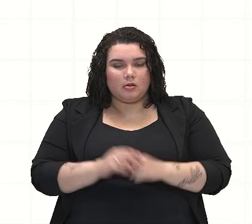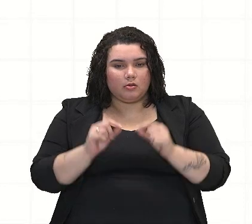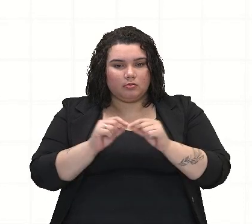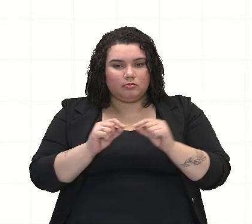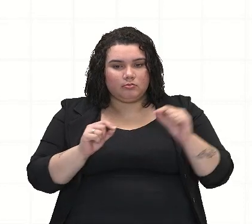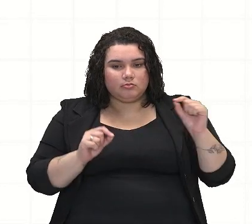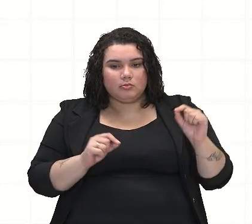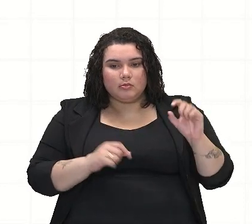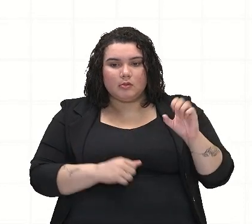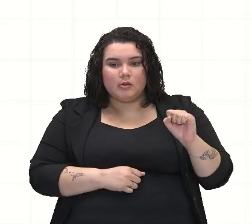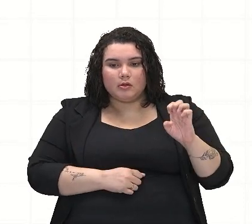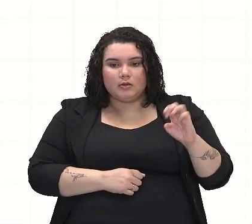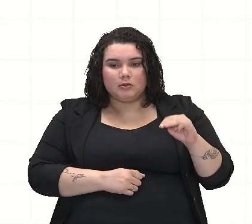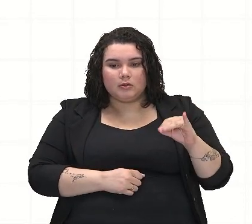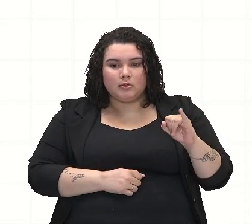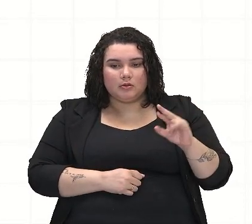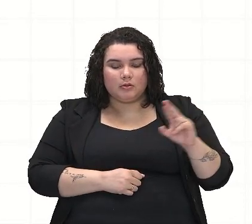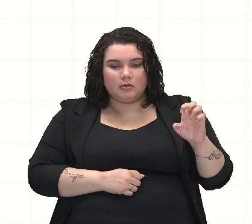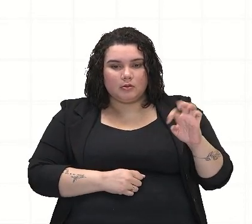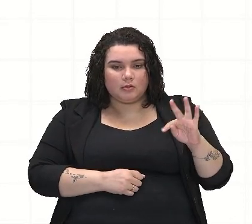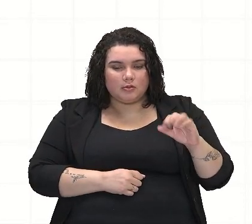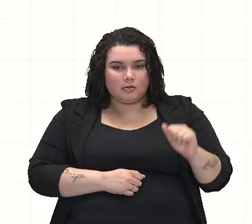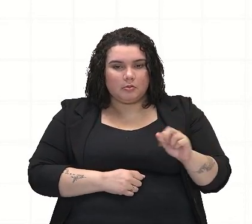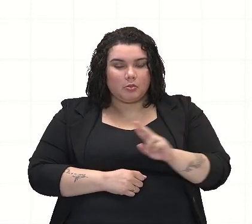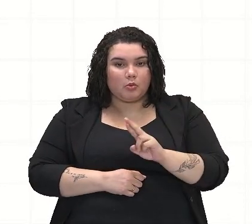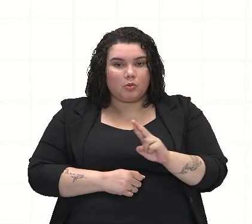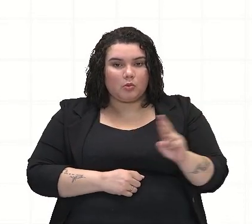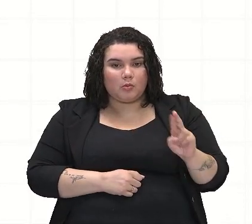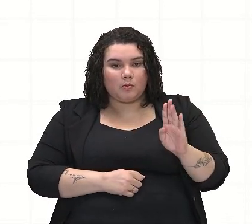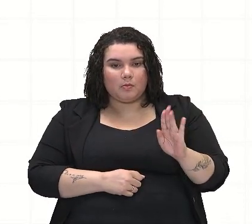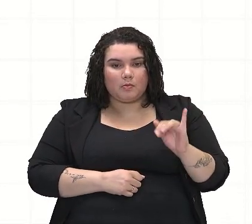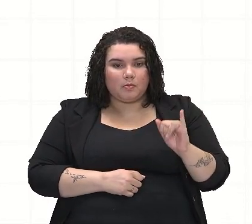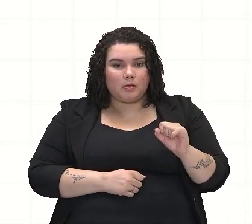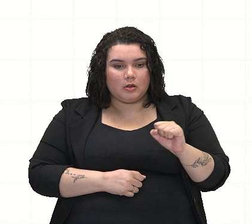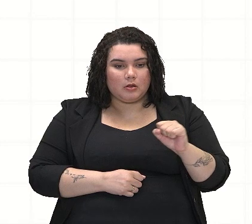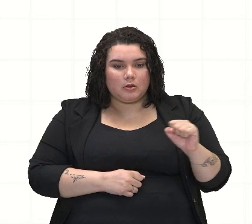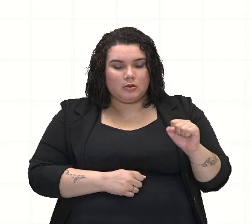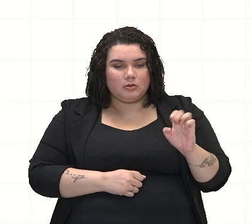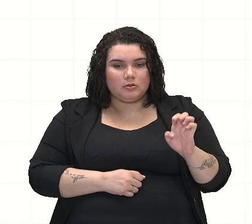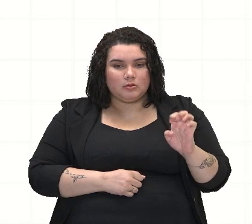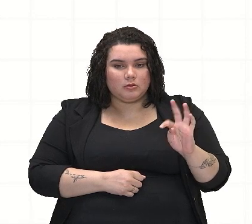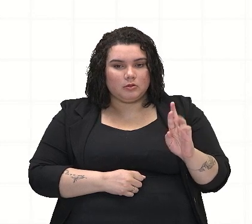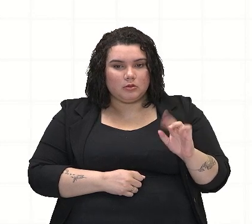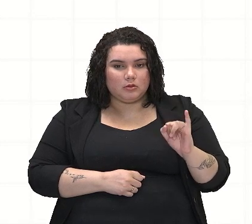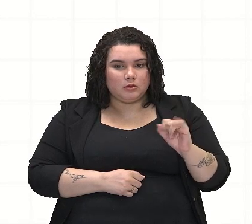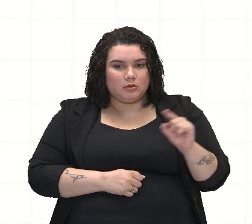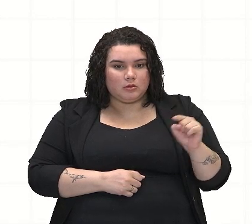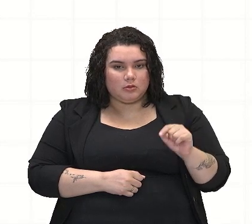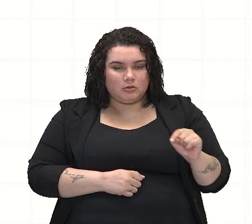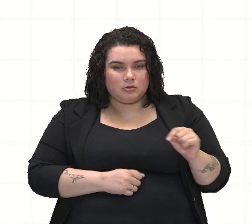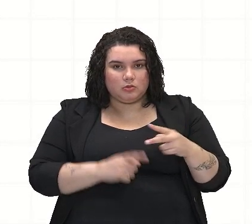semi-reta é a nossa, é a bissetriz do ângulo em questão.